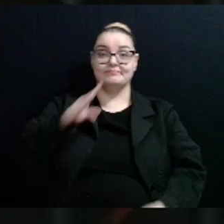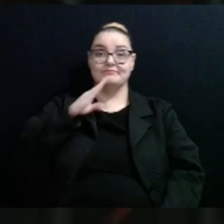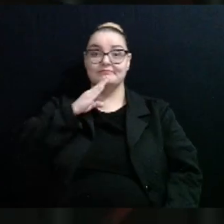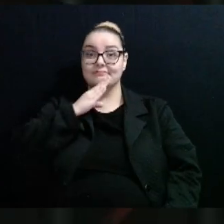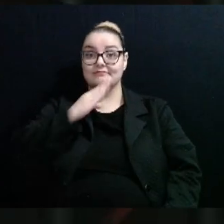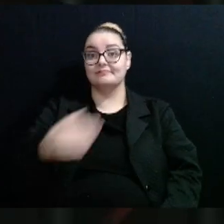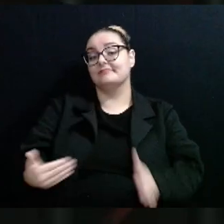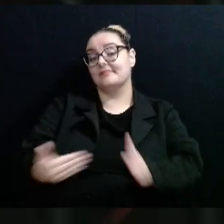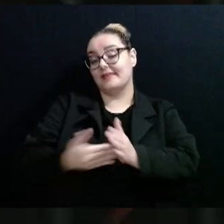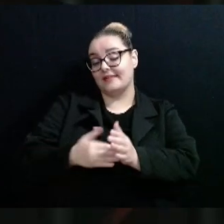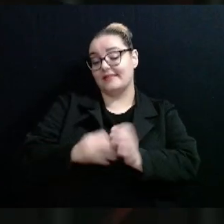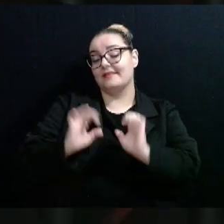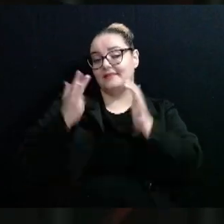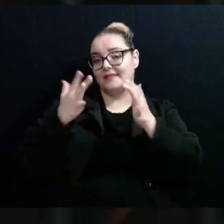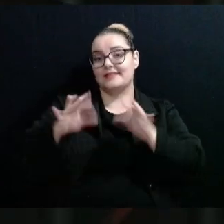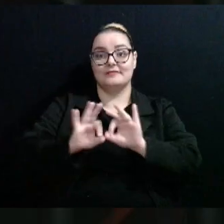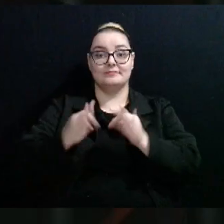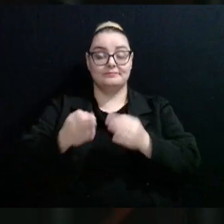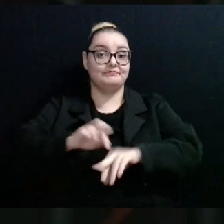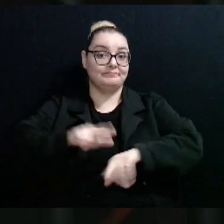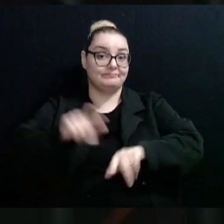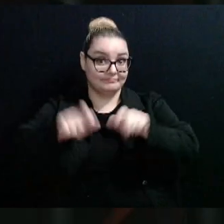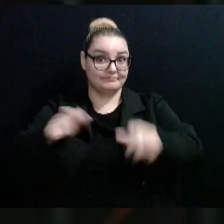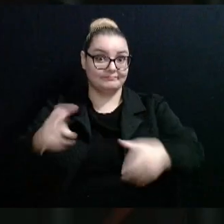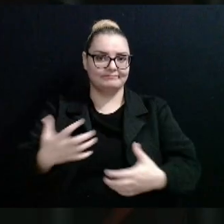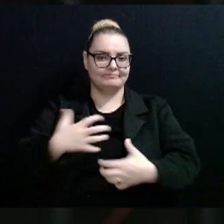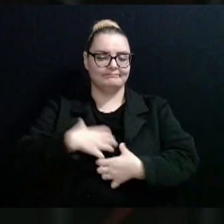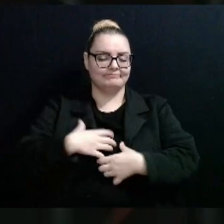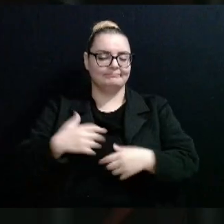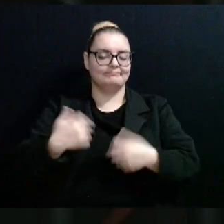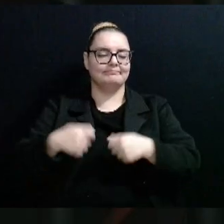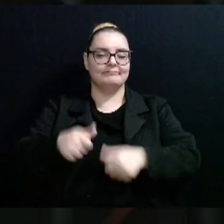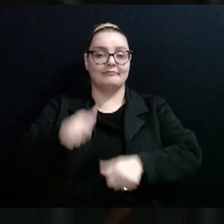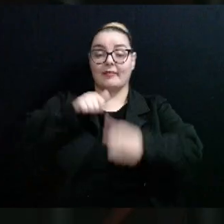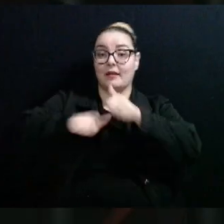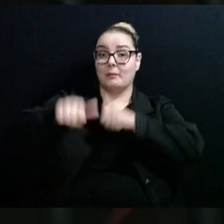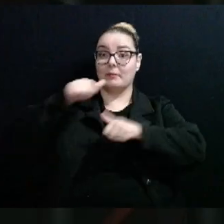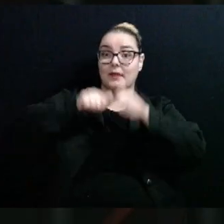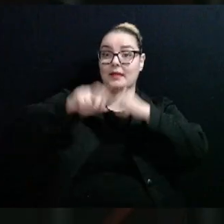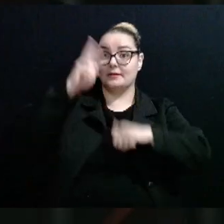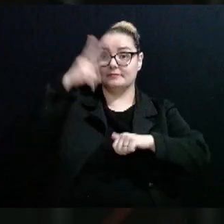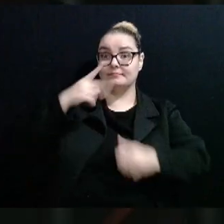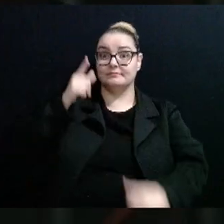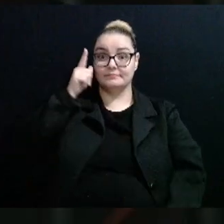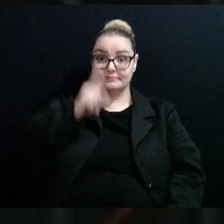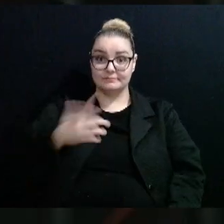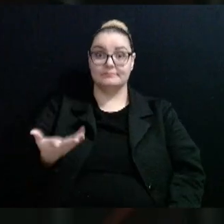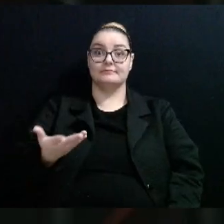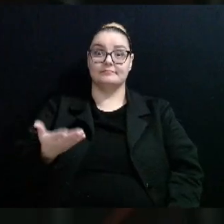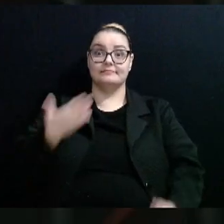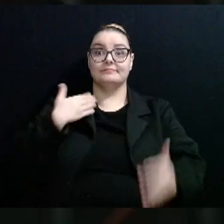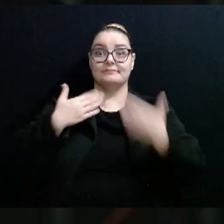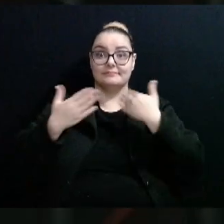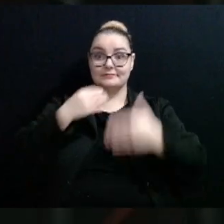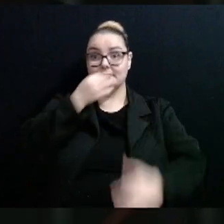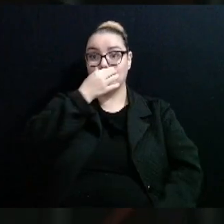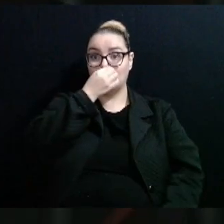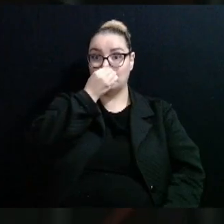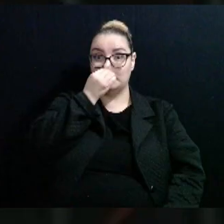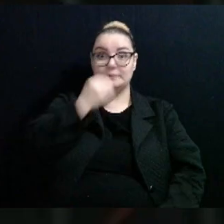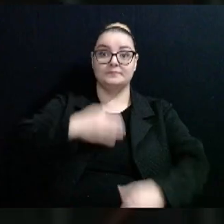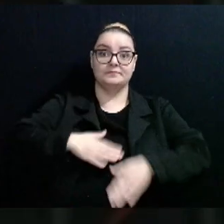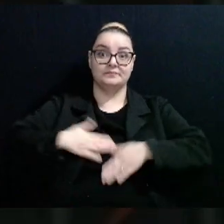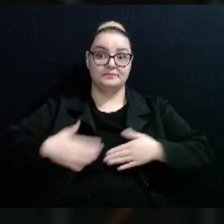família, muita gente sente que precisa beber para conseguir conversar, relaxar ou se